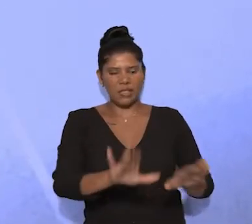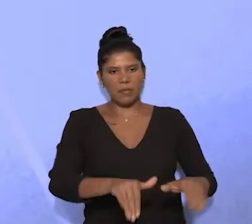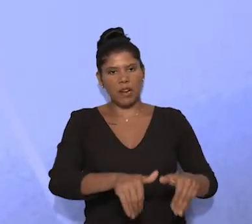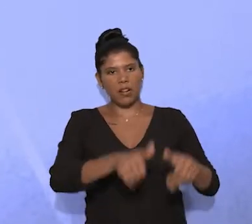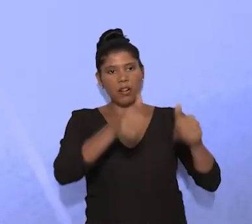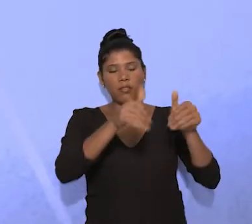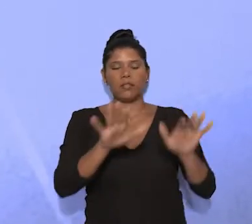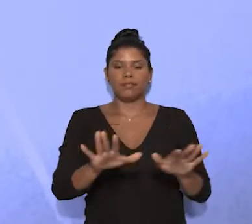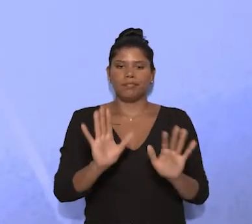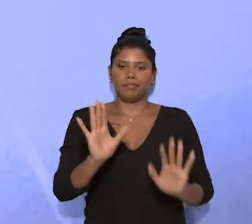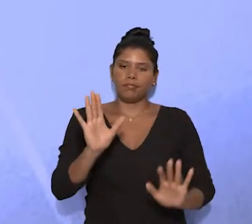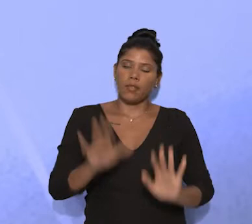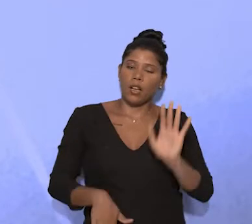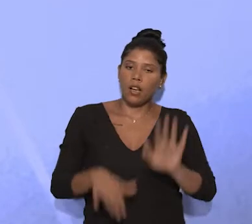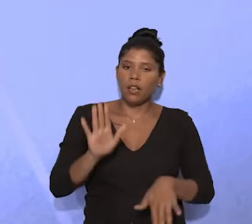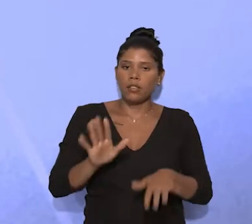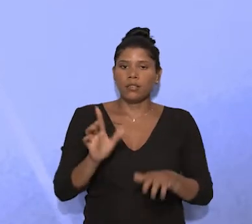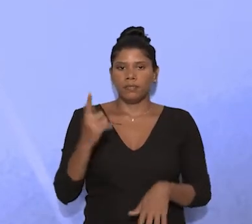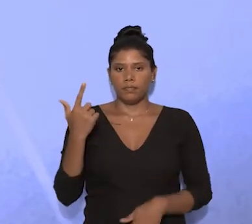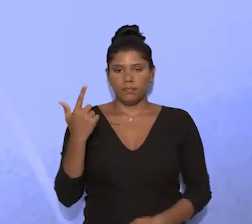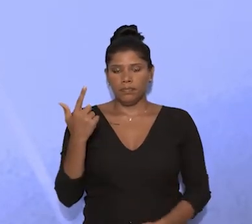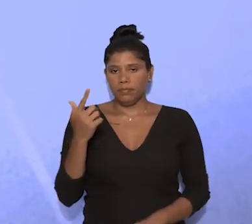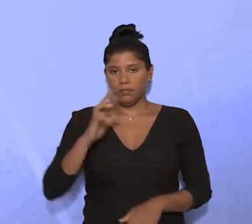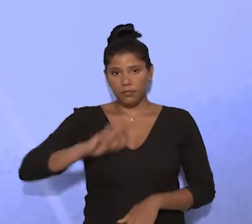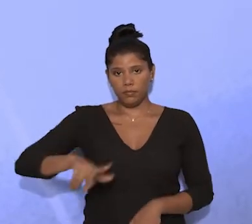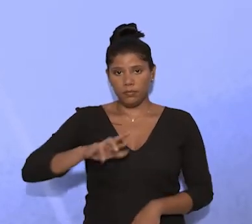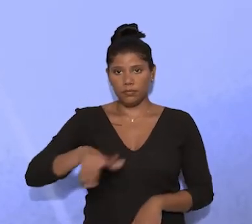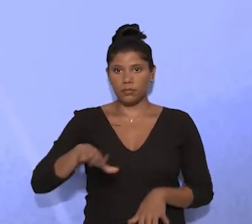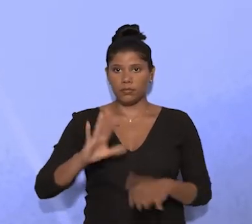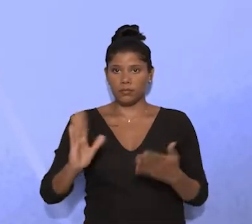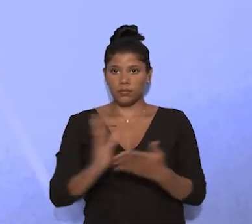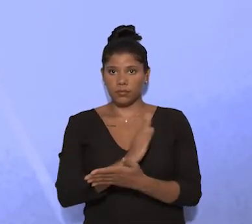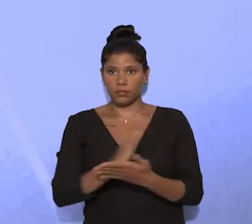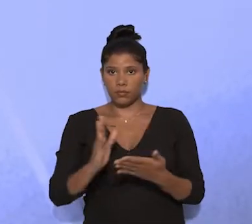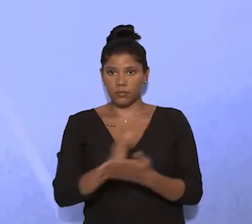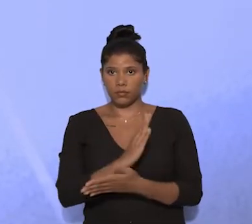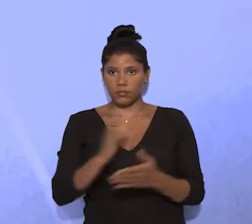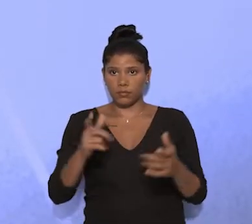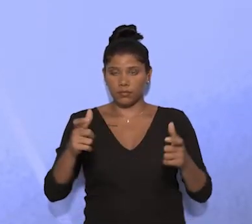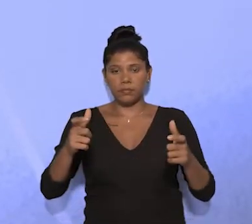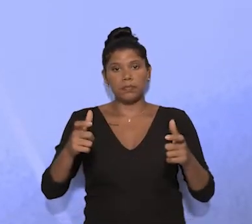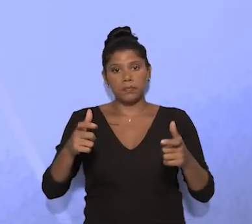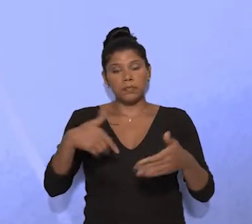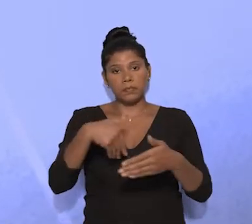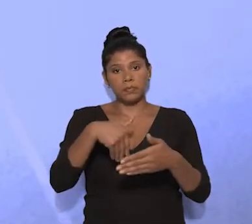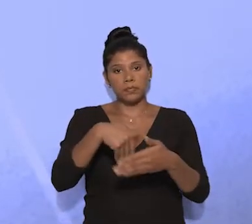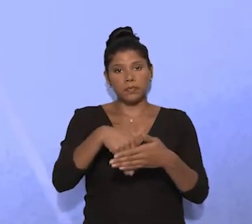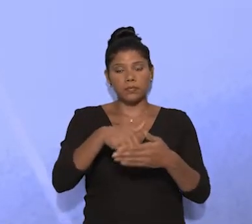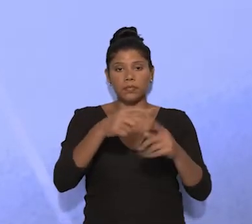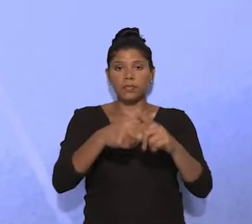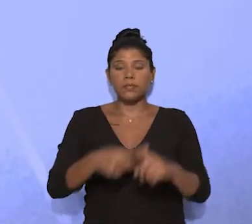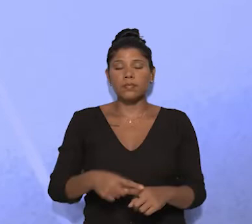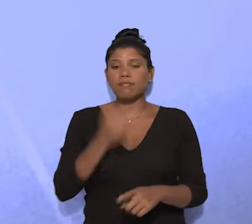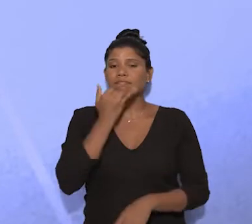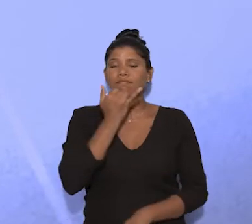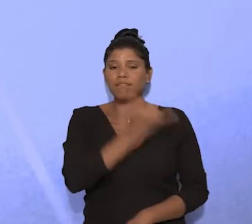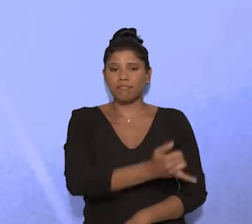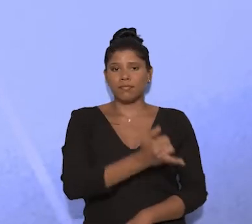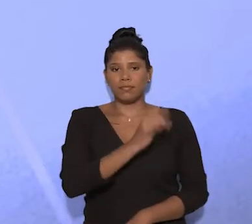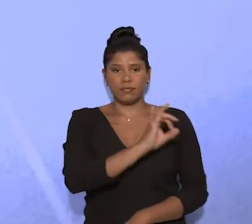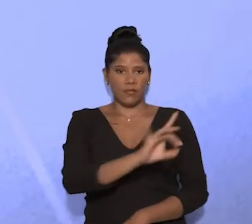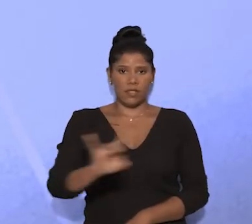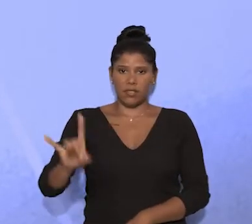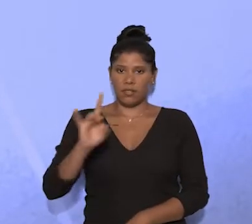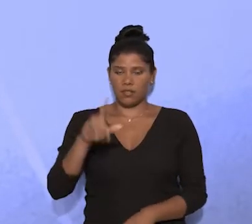às vezes não é assim. Eu acho que tem jogos que as coisas se encaixam, as coisas se encaixam, o repertório de cada jogo é uma história diferente,